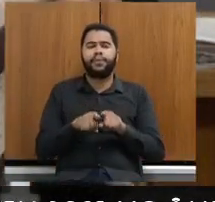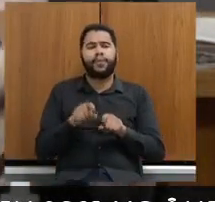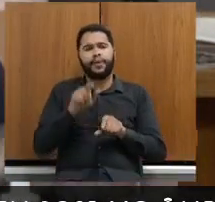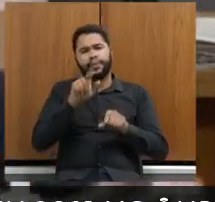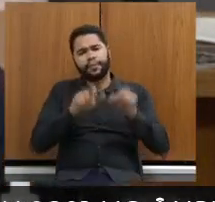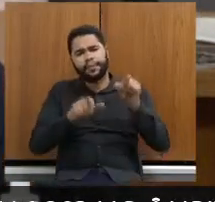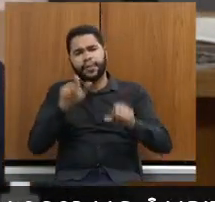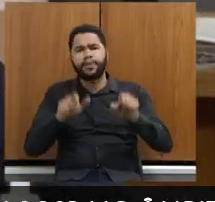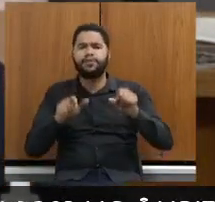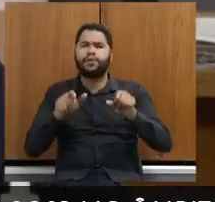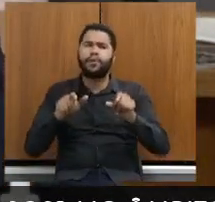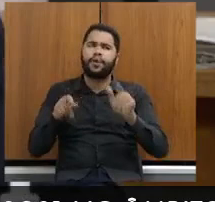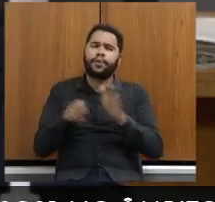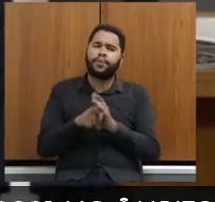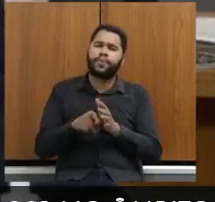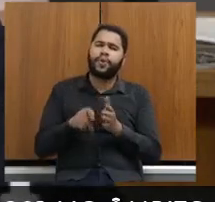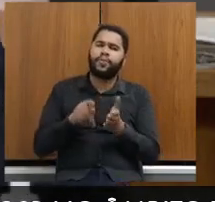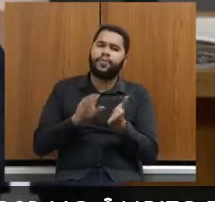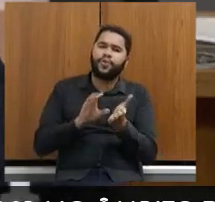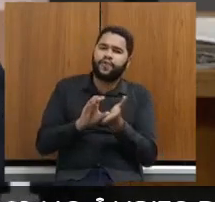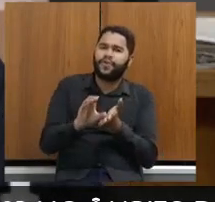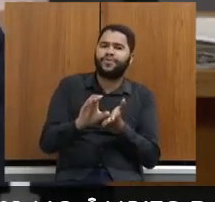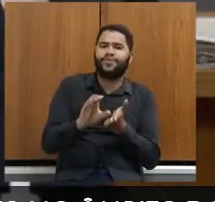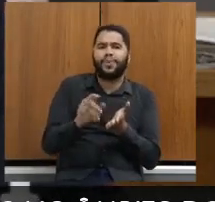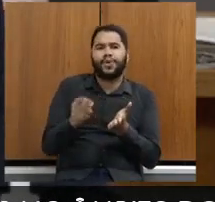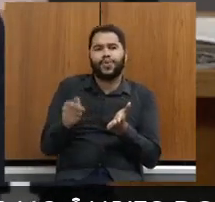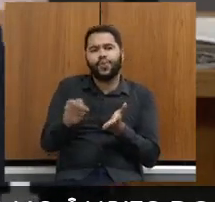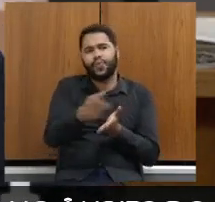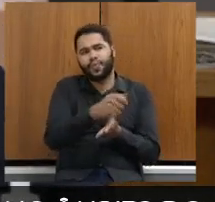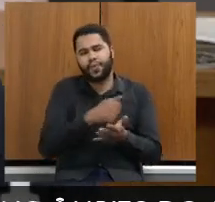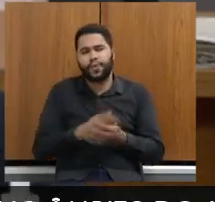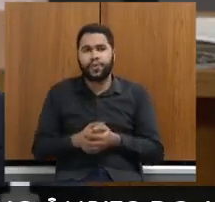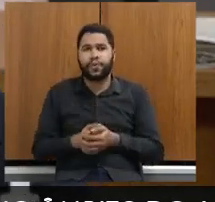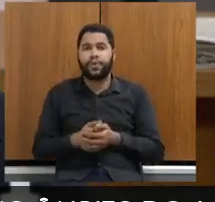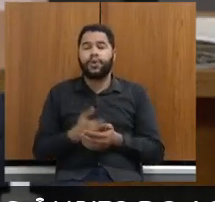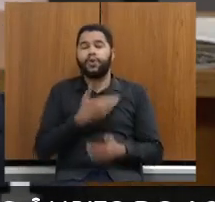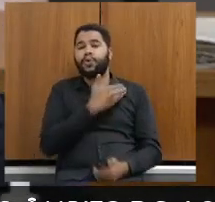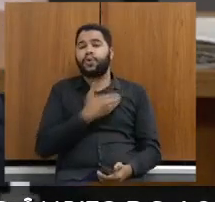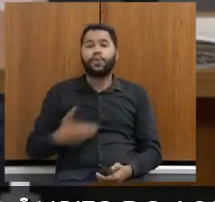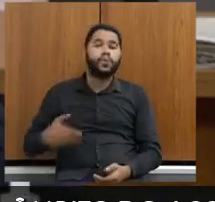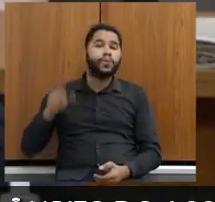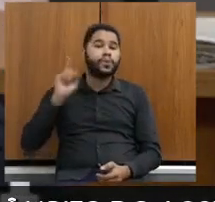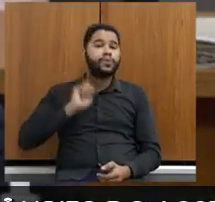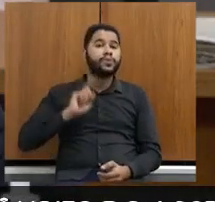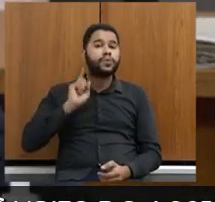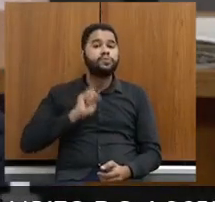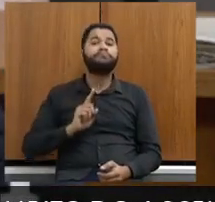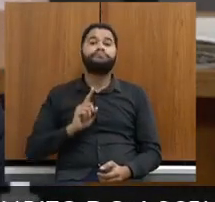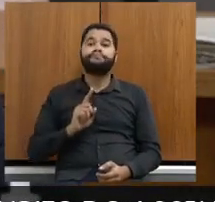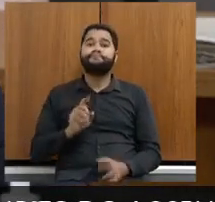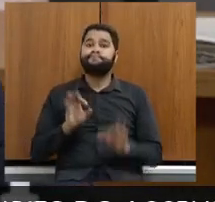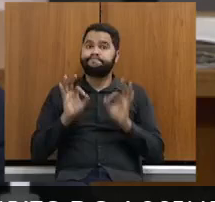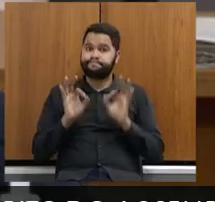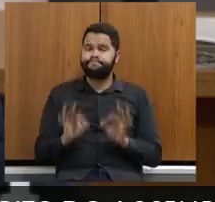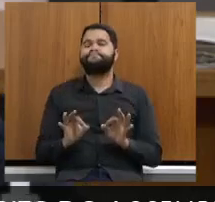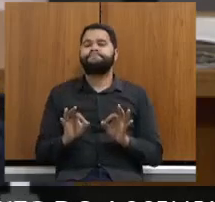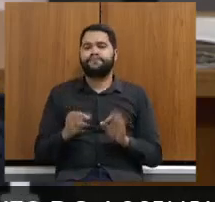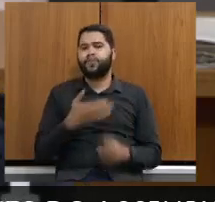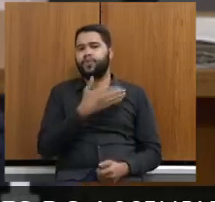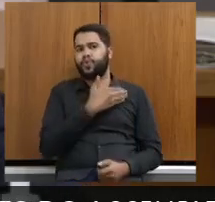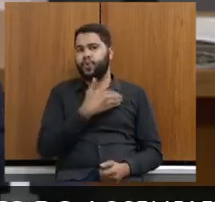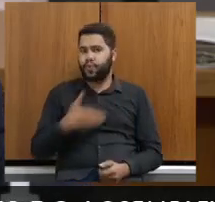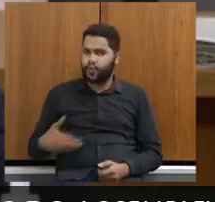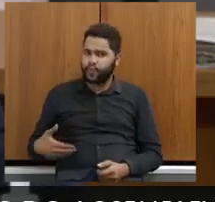tantas pessoas falando aqui de investimento é falta investimento né Deputado e o governo de Minas mesmo mesmo um